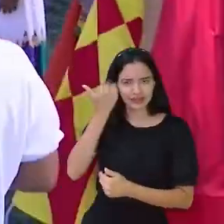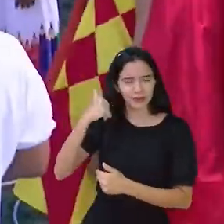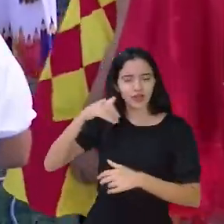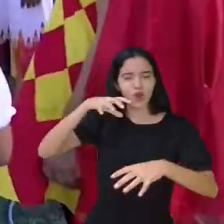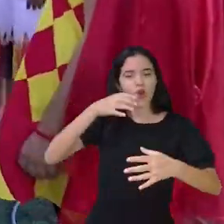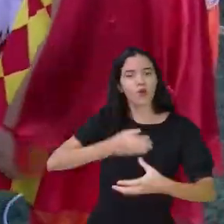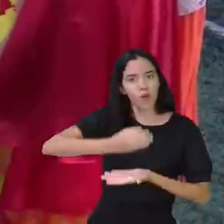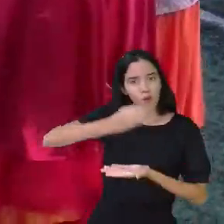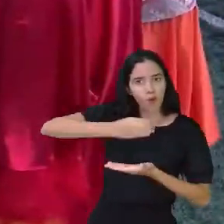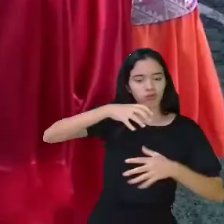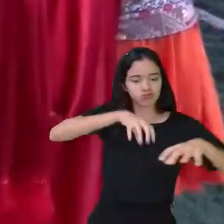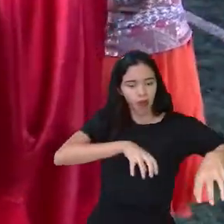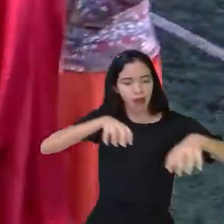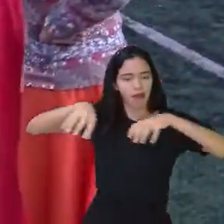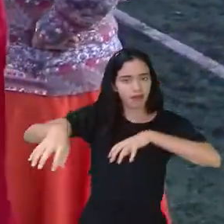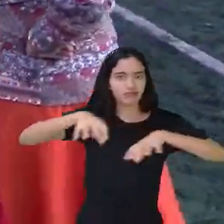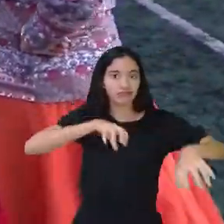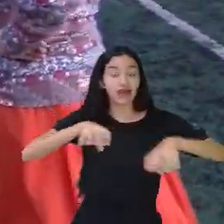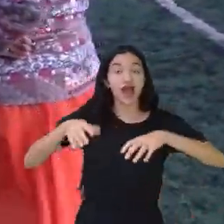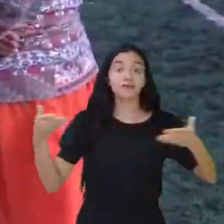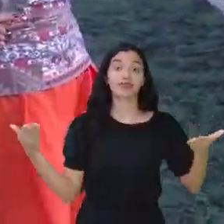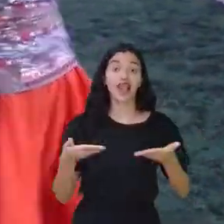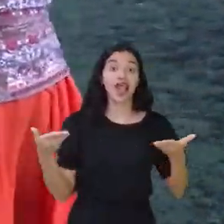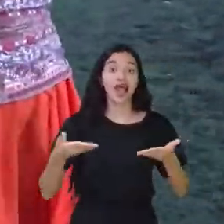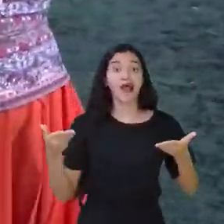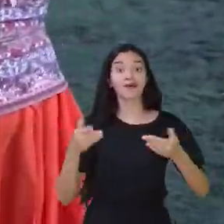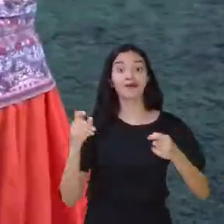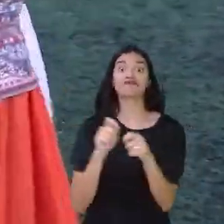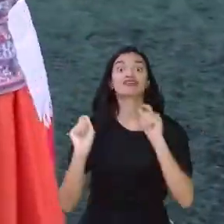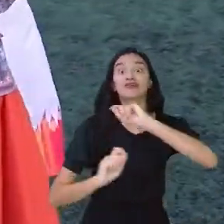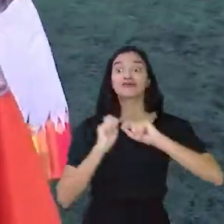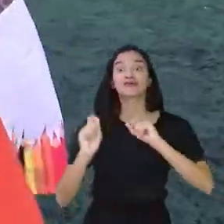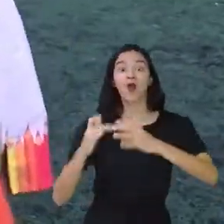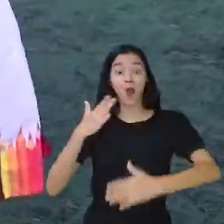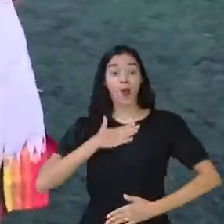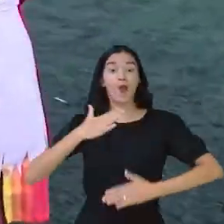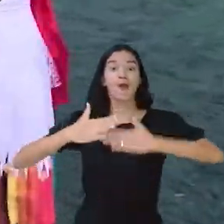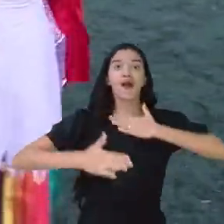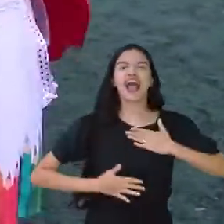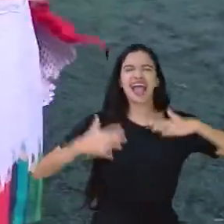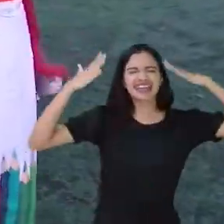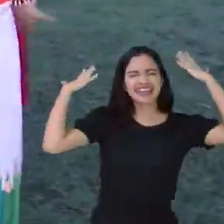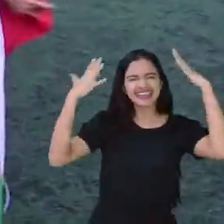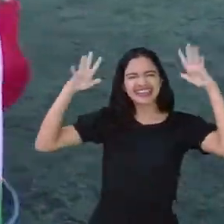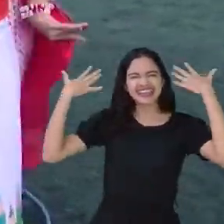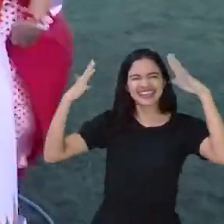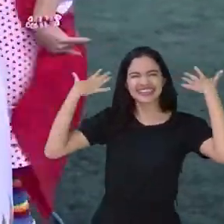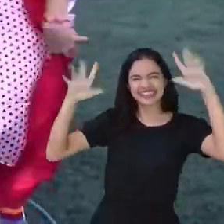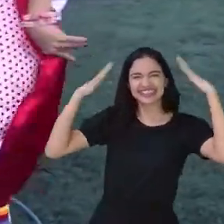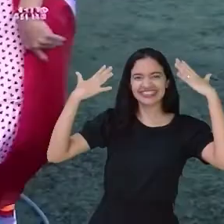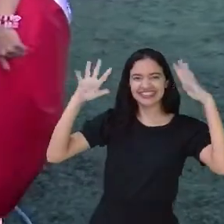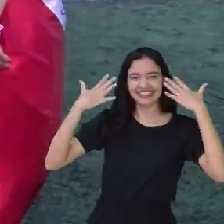é pronto então agora a gente vai fazer com o nosso corpo